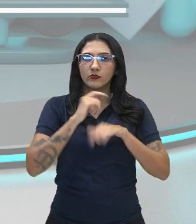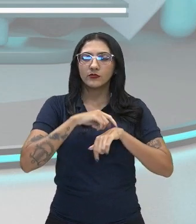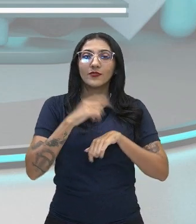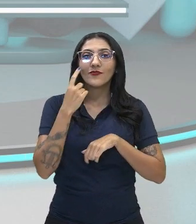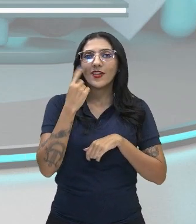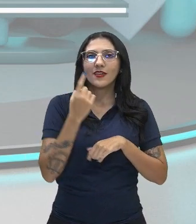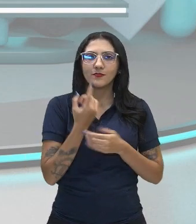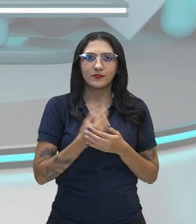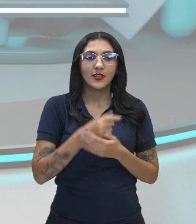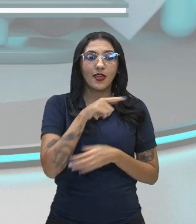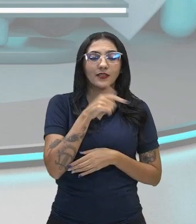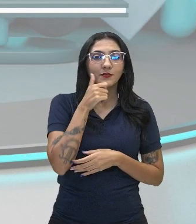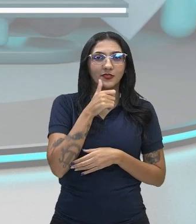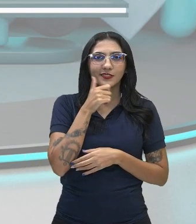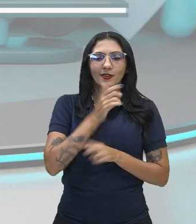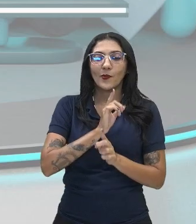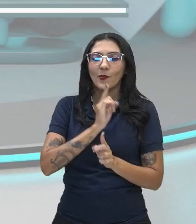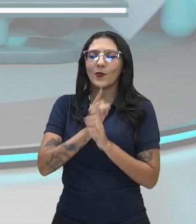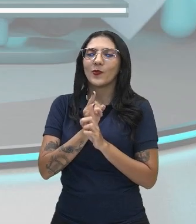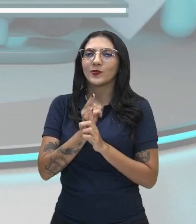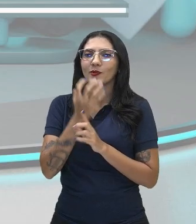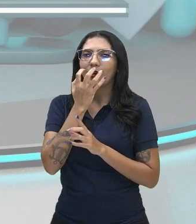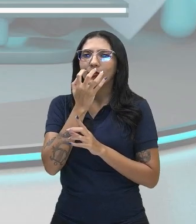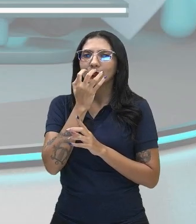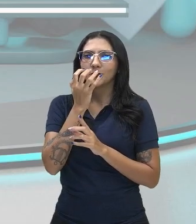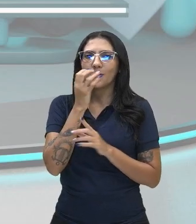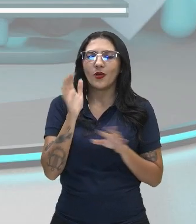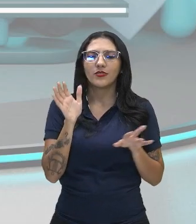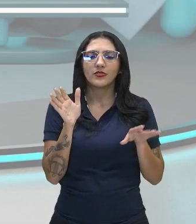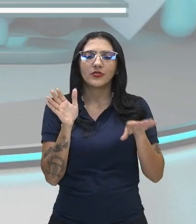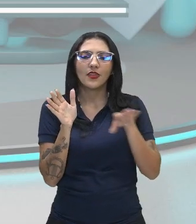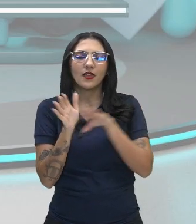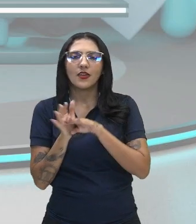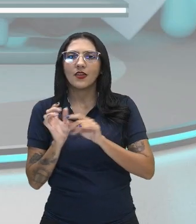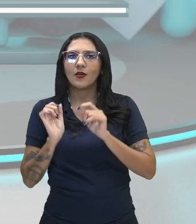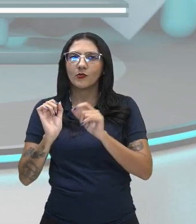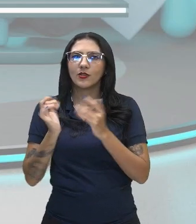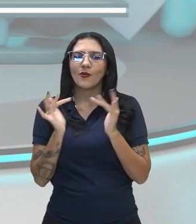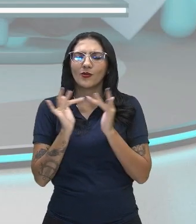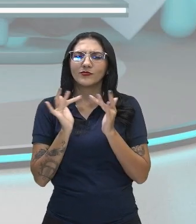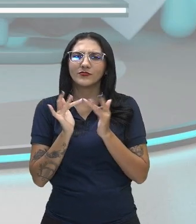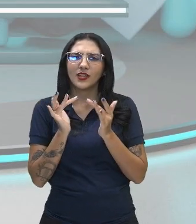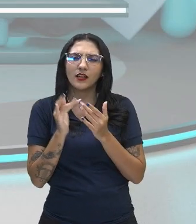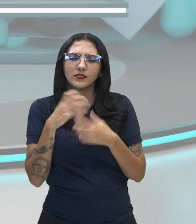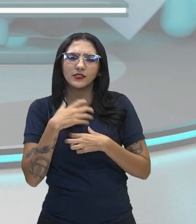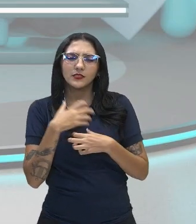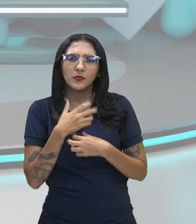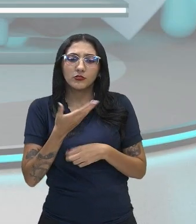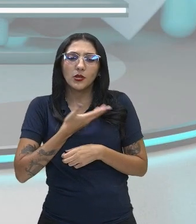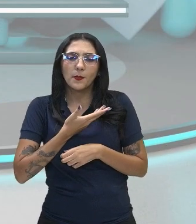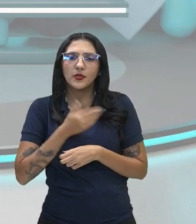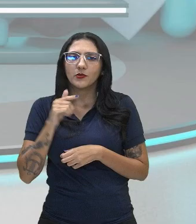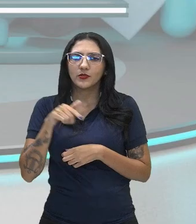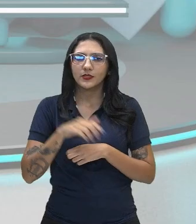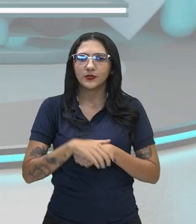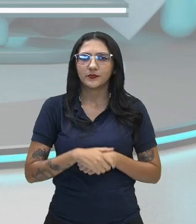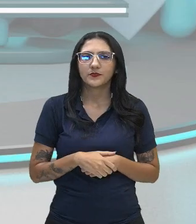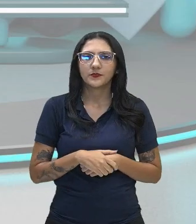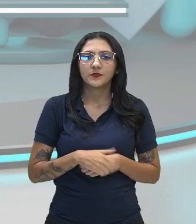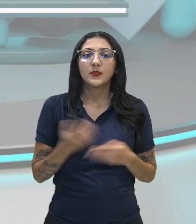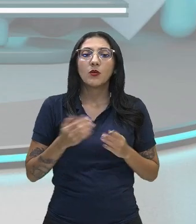do cachorrinho até a formação do vínculo, né, de amizade entre Ana e o cachorrinho. Personagens: Ana